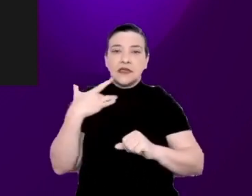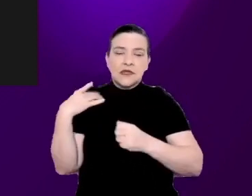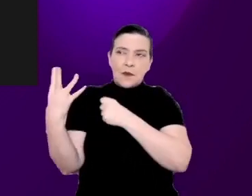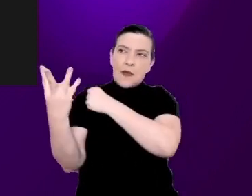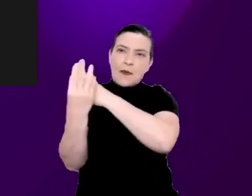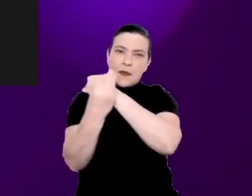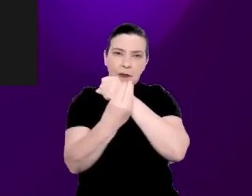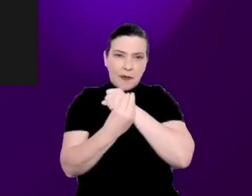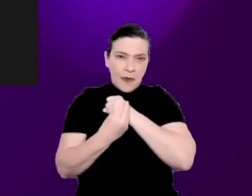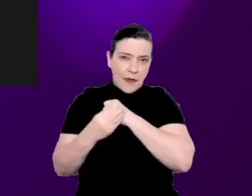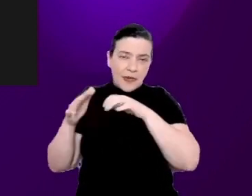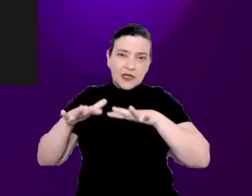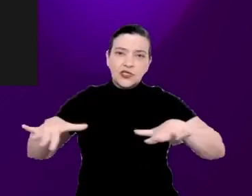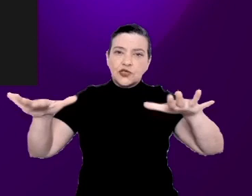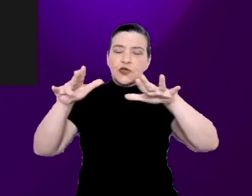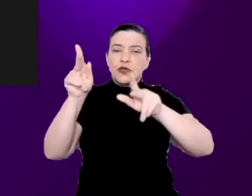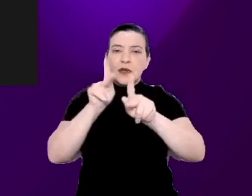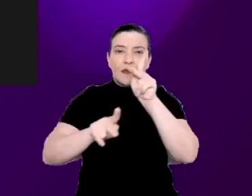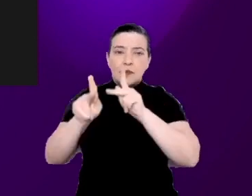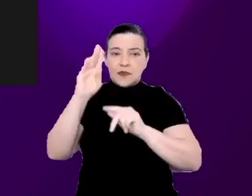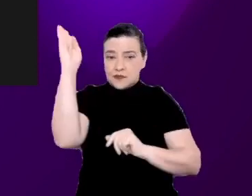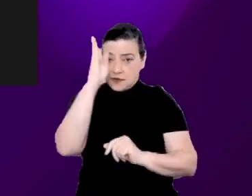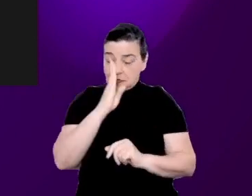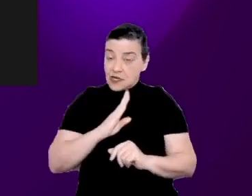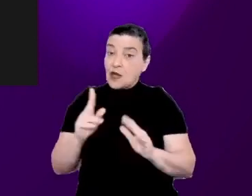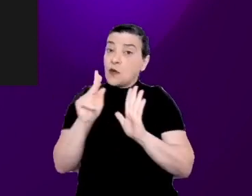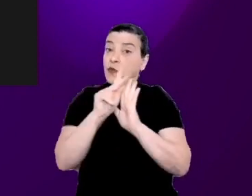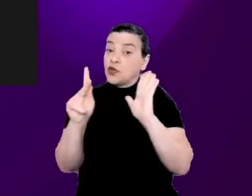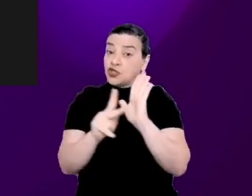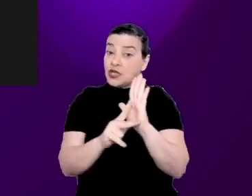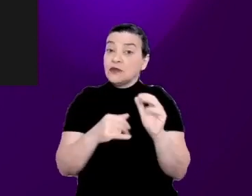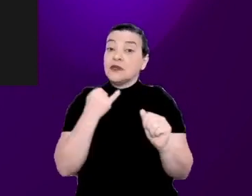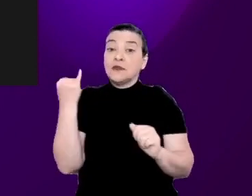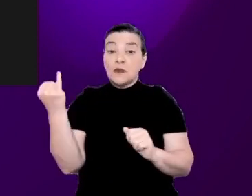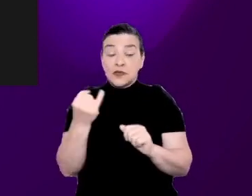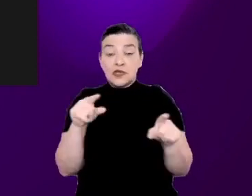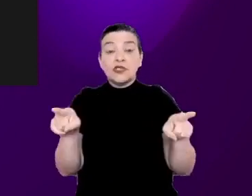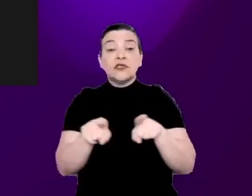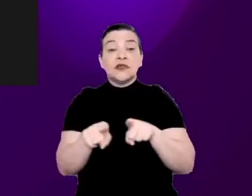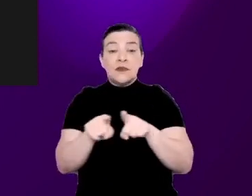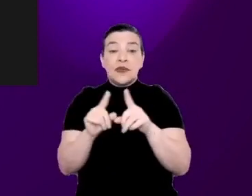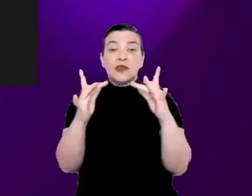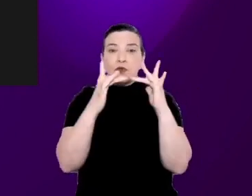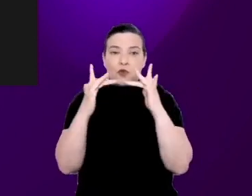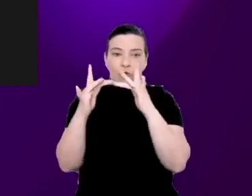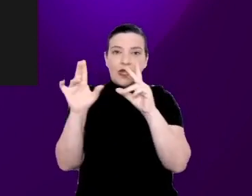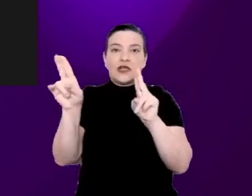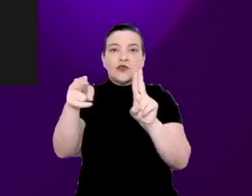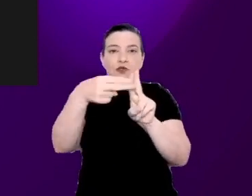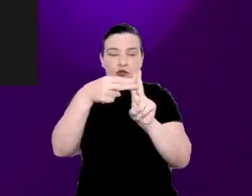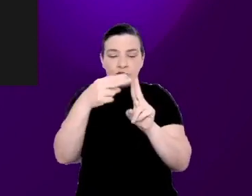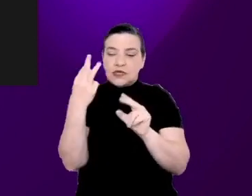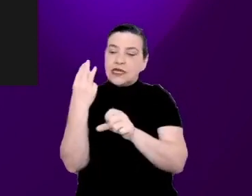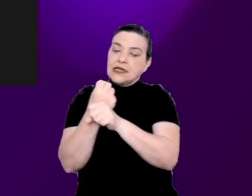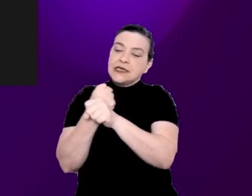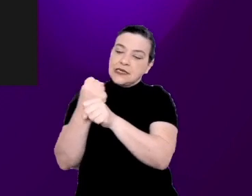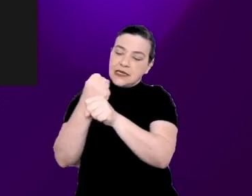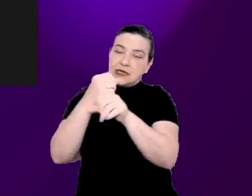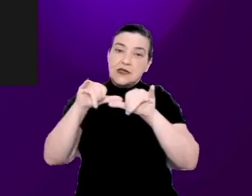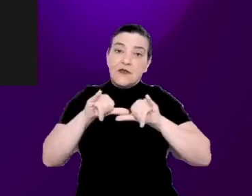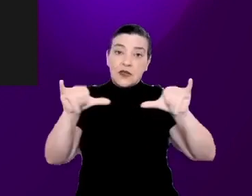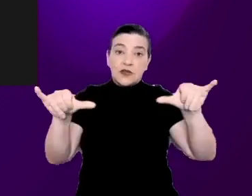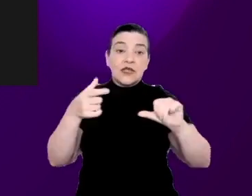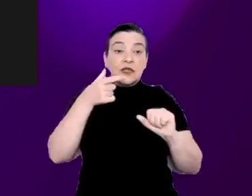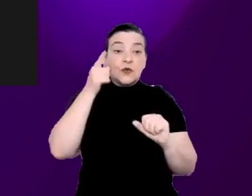vigilância e saúde da população brasileira. Isso aqui é um grande projeto, né? Também aí do Conect SUS, de 3 anos, que foi anunciado